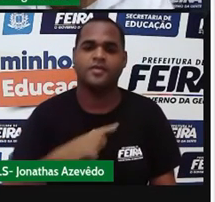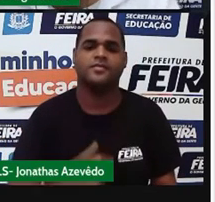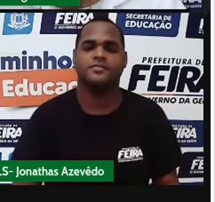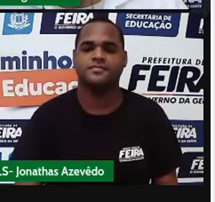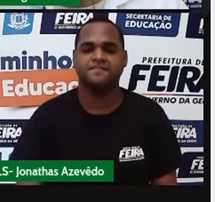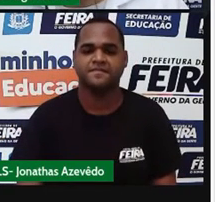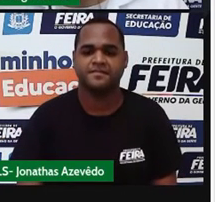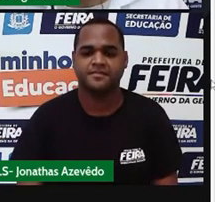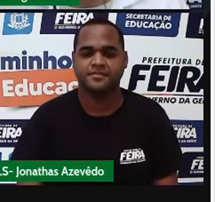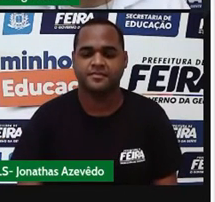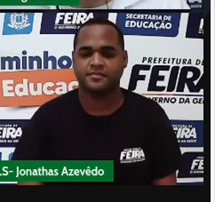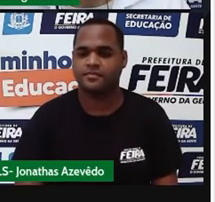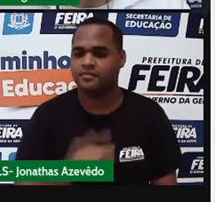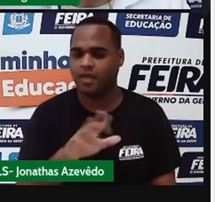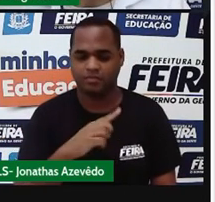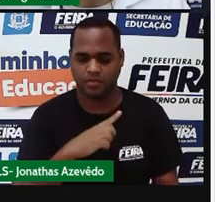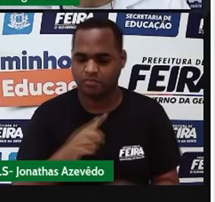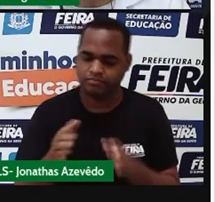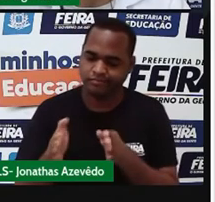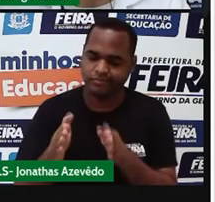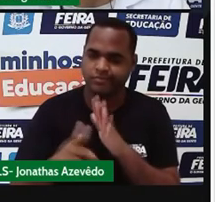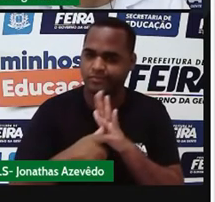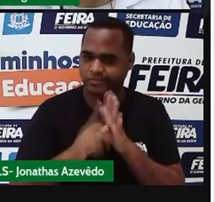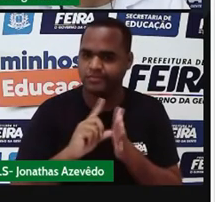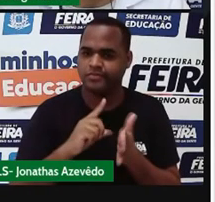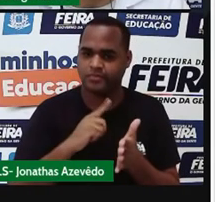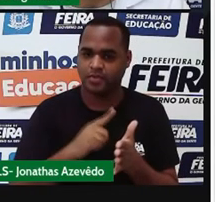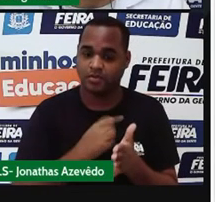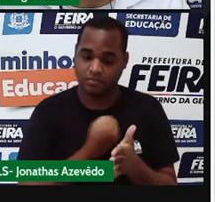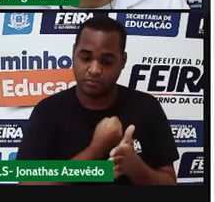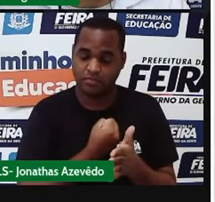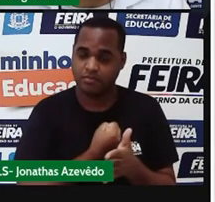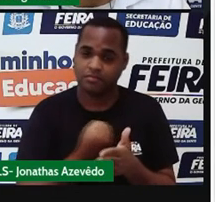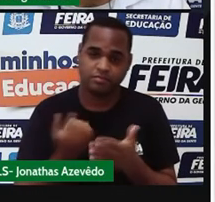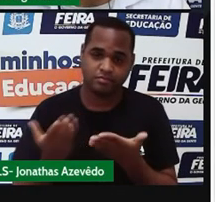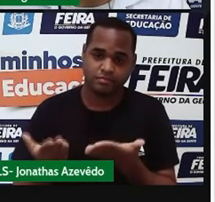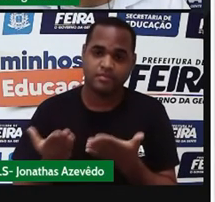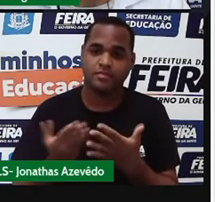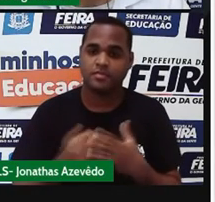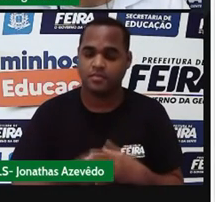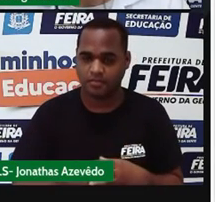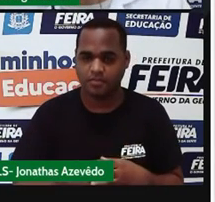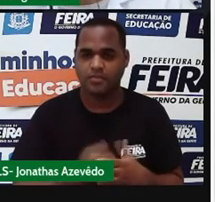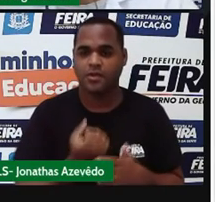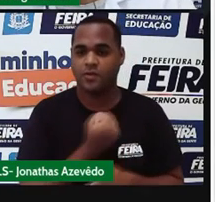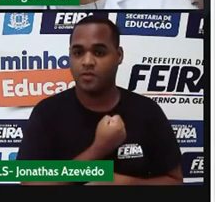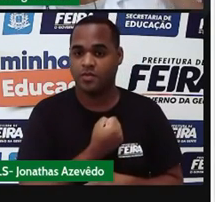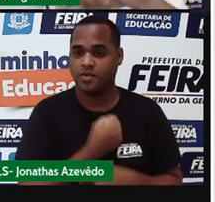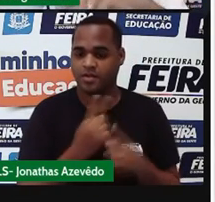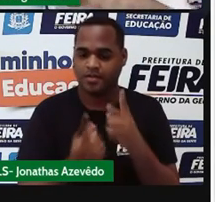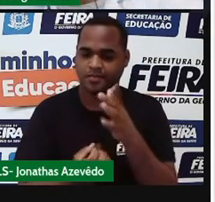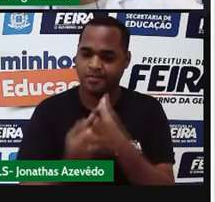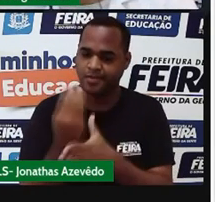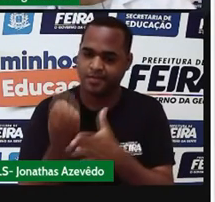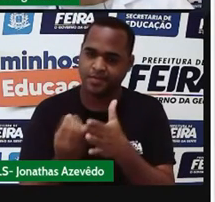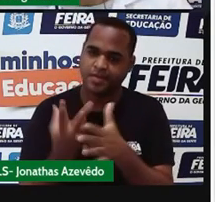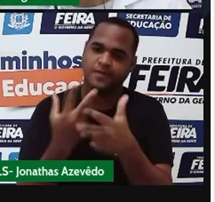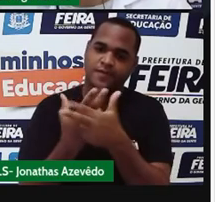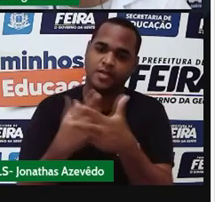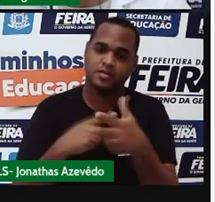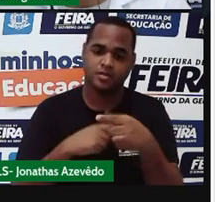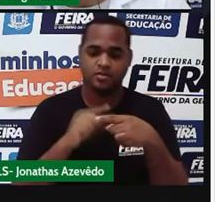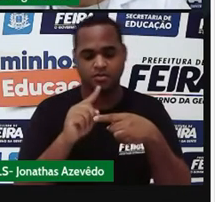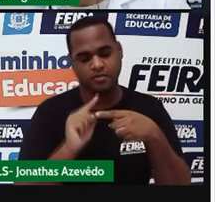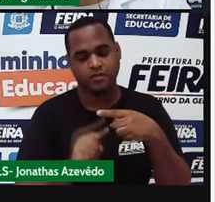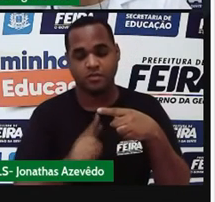mas tem esse antiperiodo é esse número aqui ó esse número faz aparecer na parte de